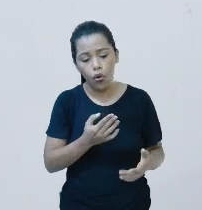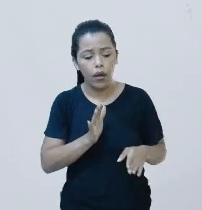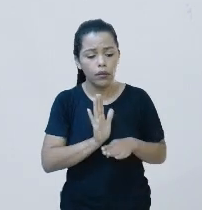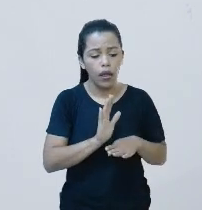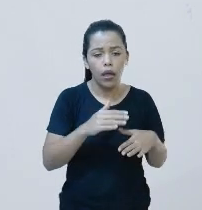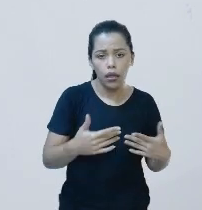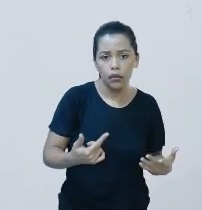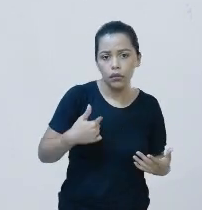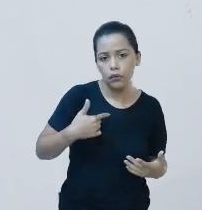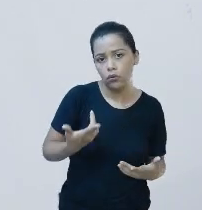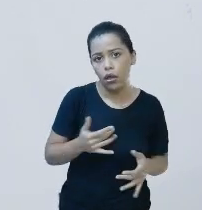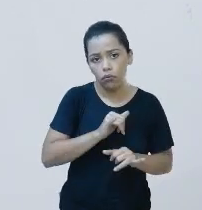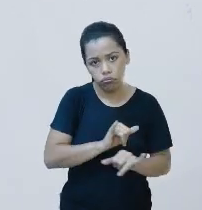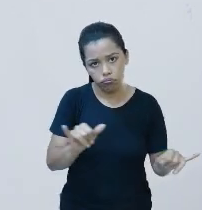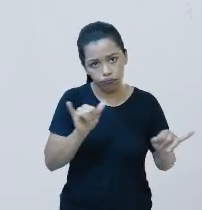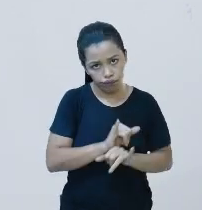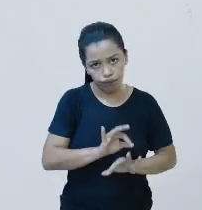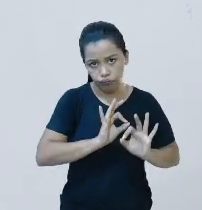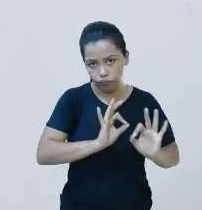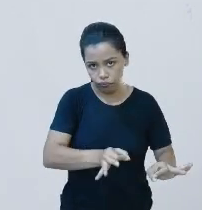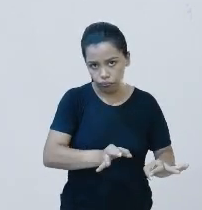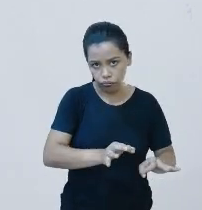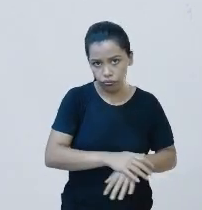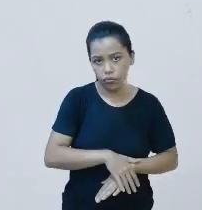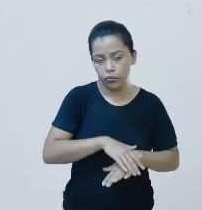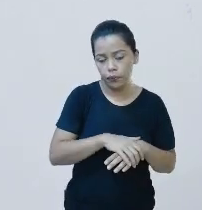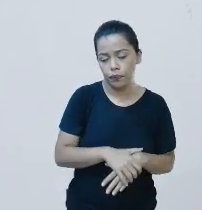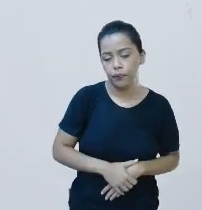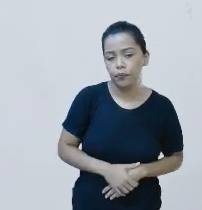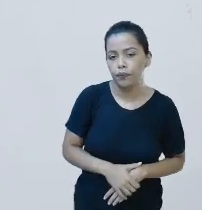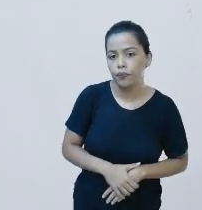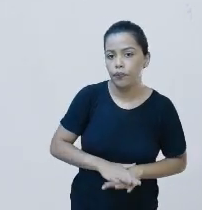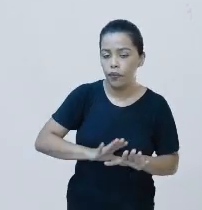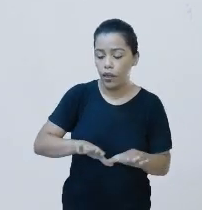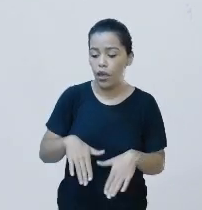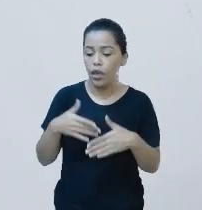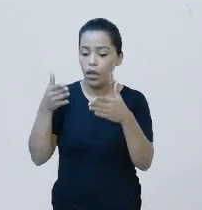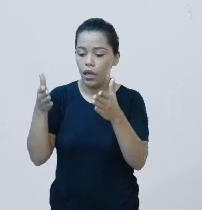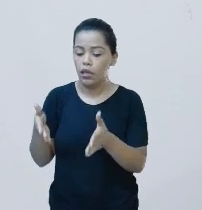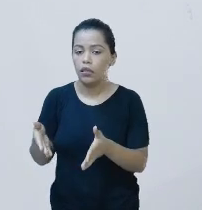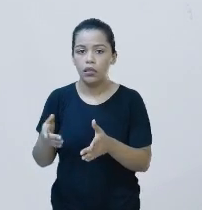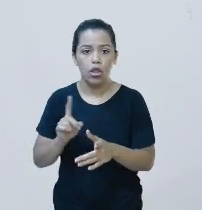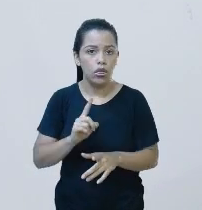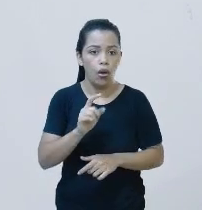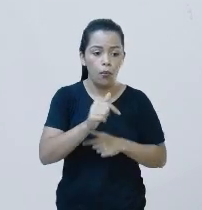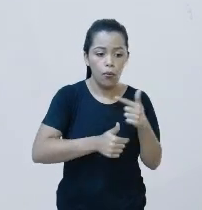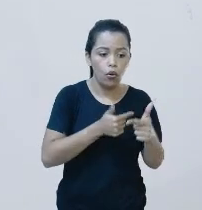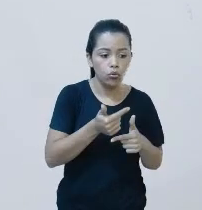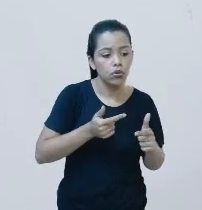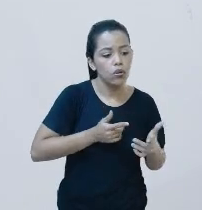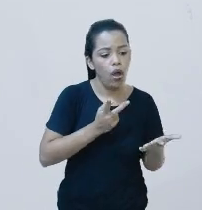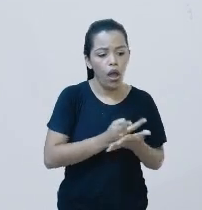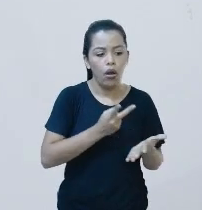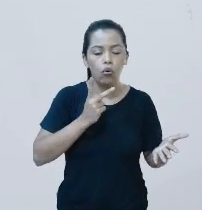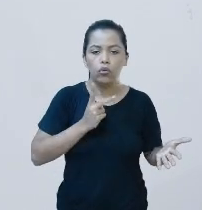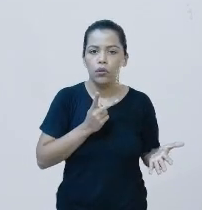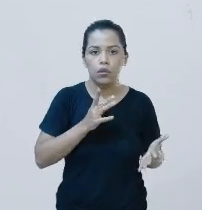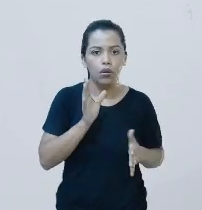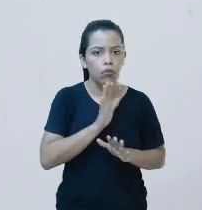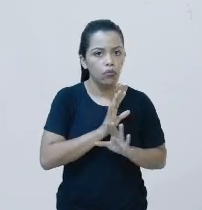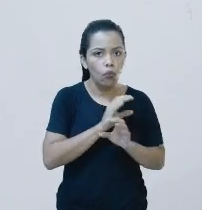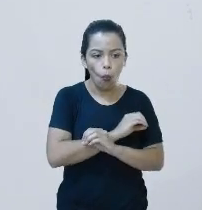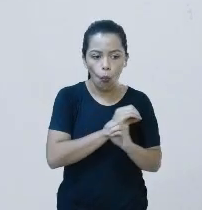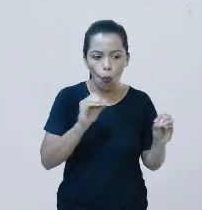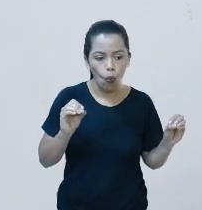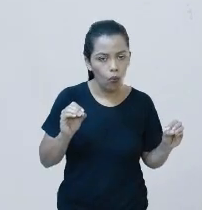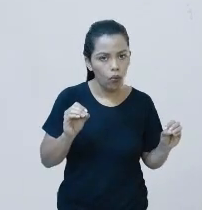à tarde, foi dada a notícia. O repórter, o jornalista, ele não produziu aquela notícia, ela aconteceu